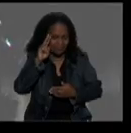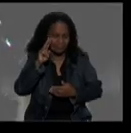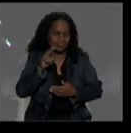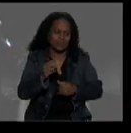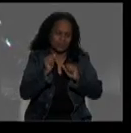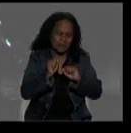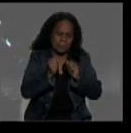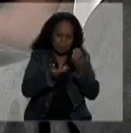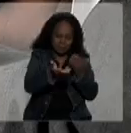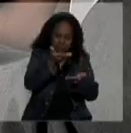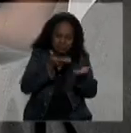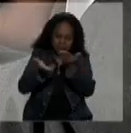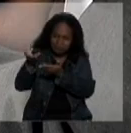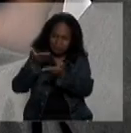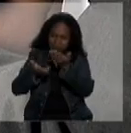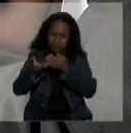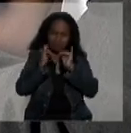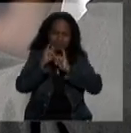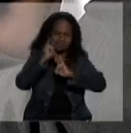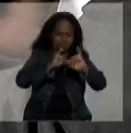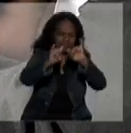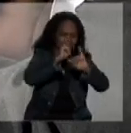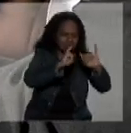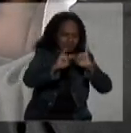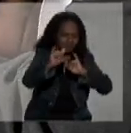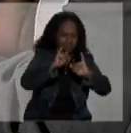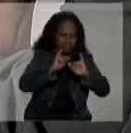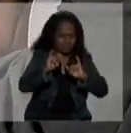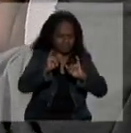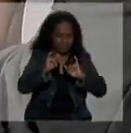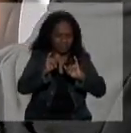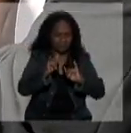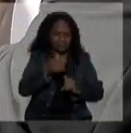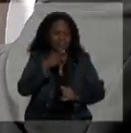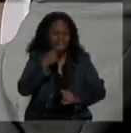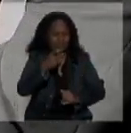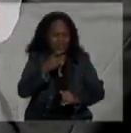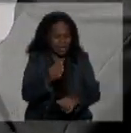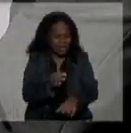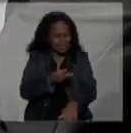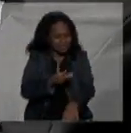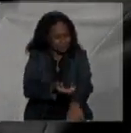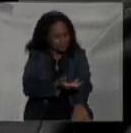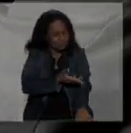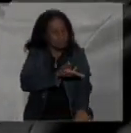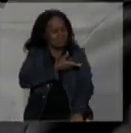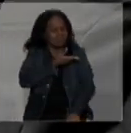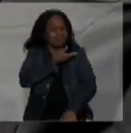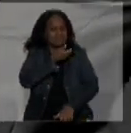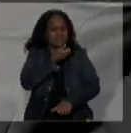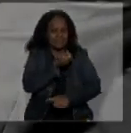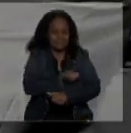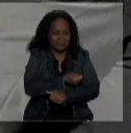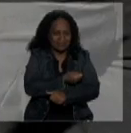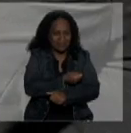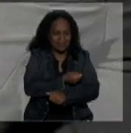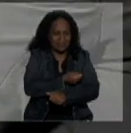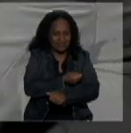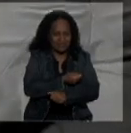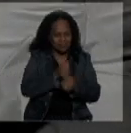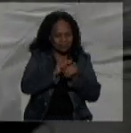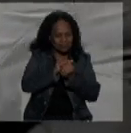tua emoção, por poder compartilhar com todos nós, por poder se despir, né, da sua emoção, para